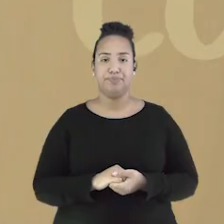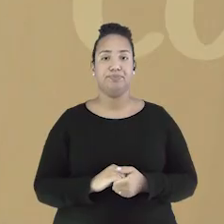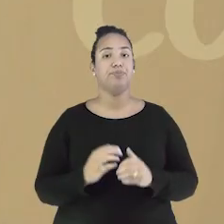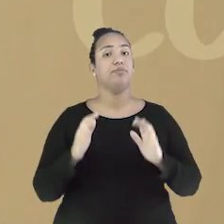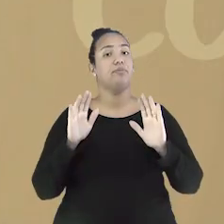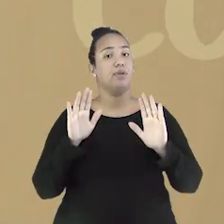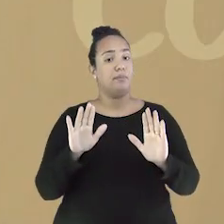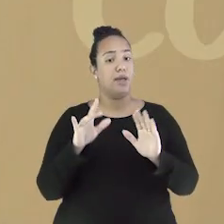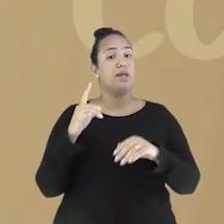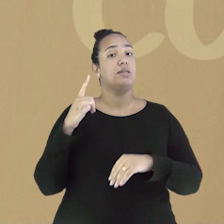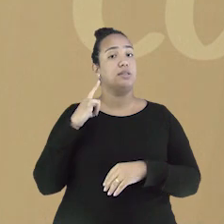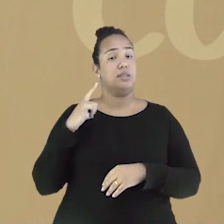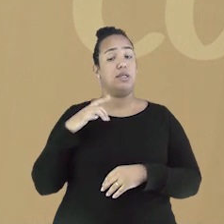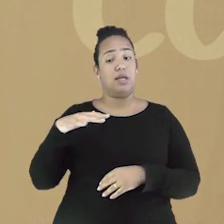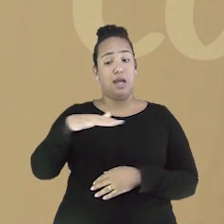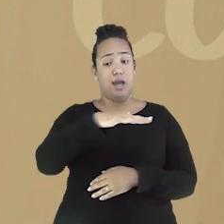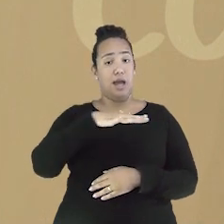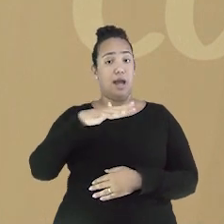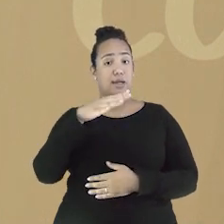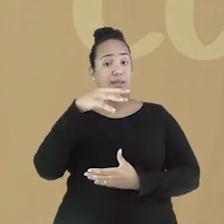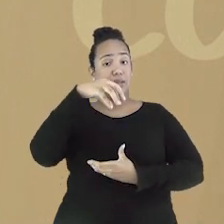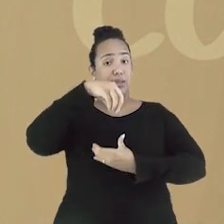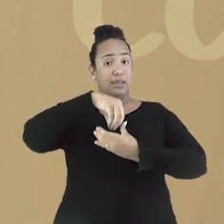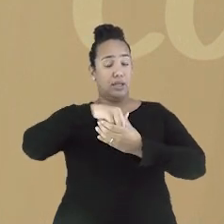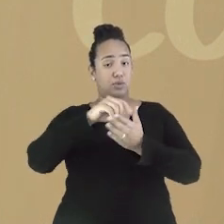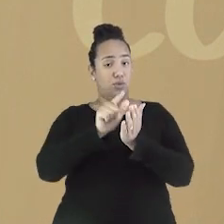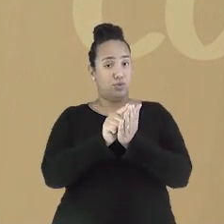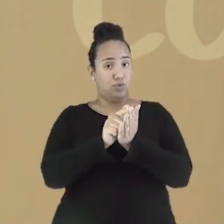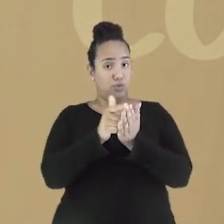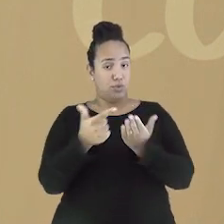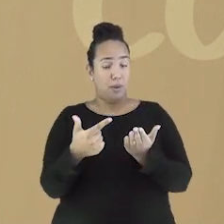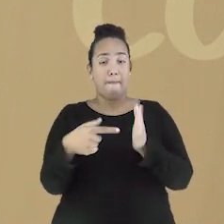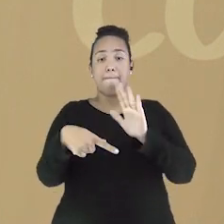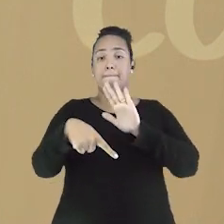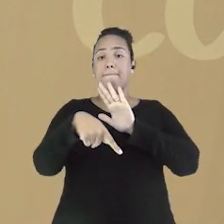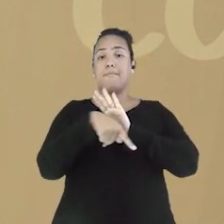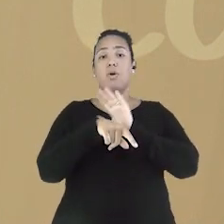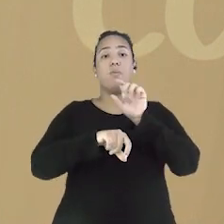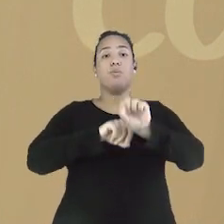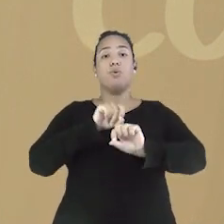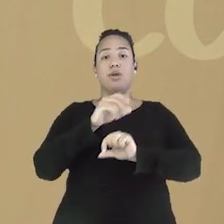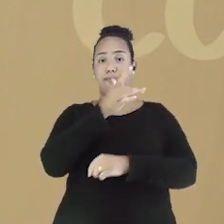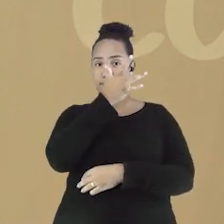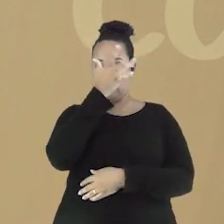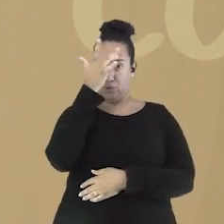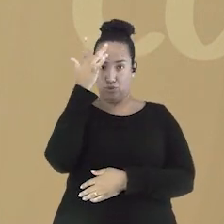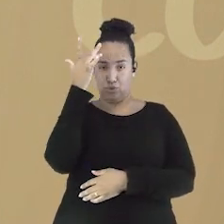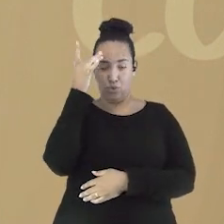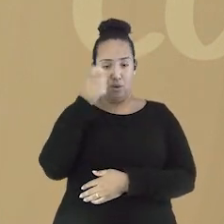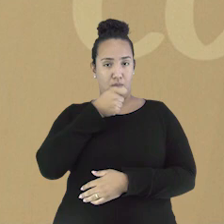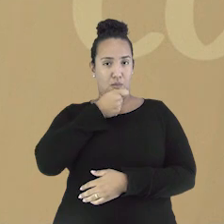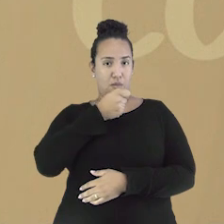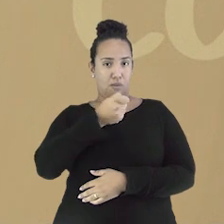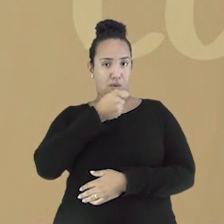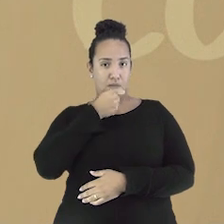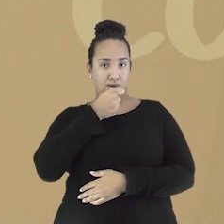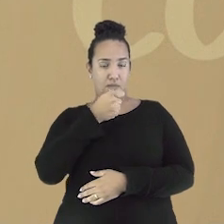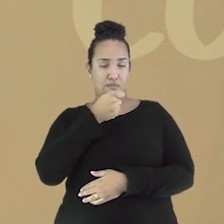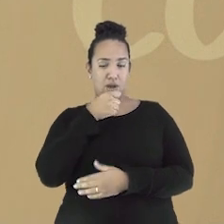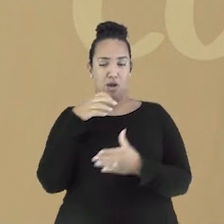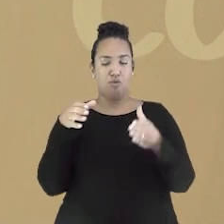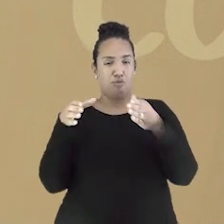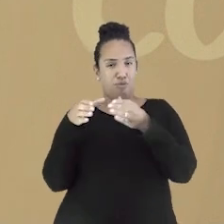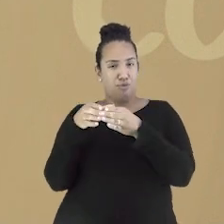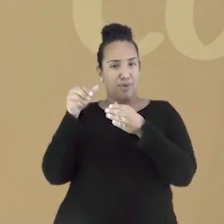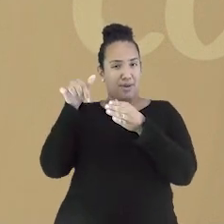imparcial. Mas existem seções especiais dentro desses veículos que servem exclusivamente para redatores, repórteres